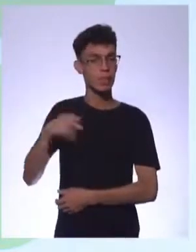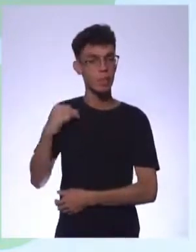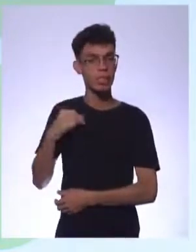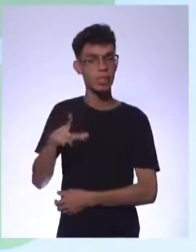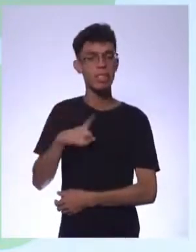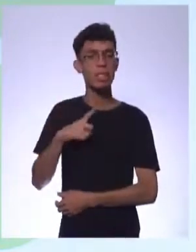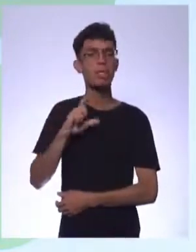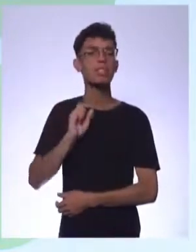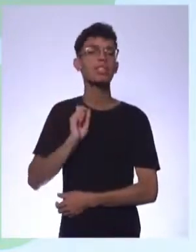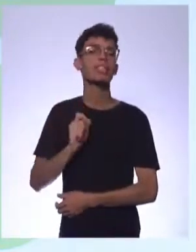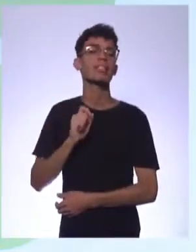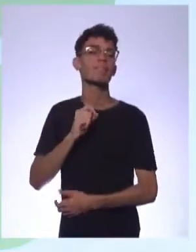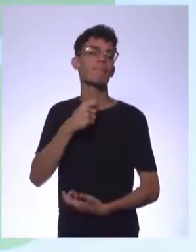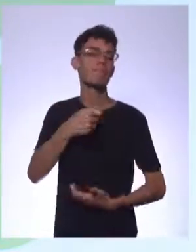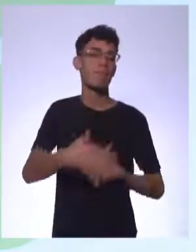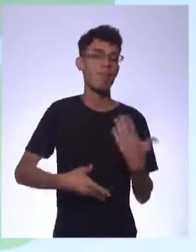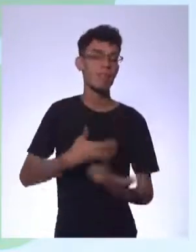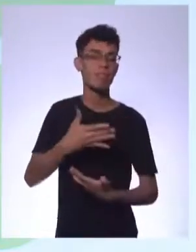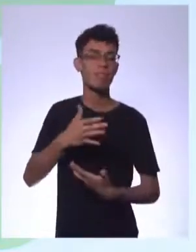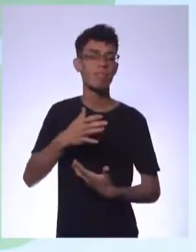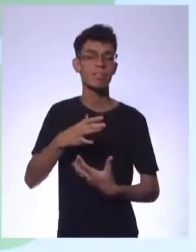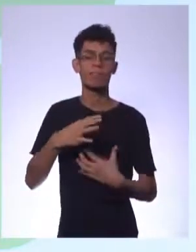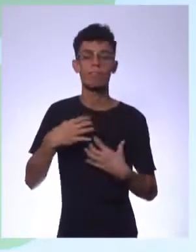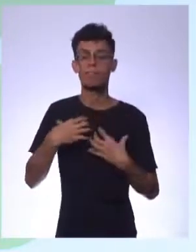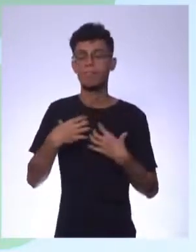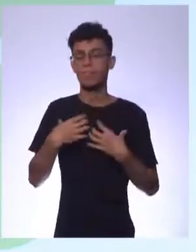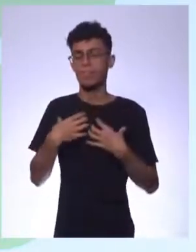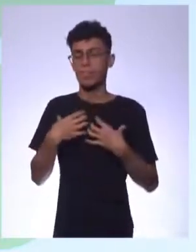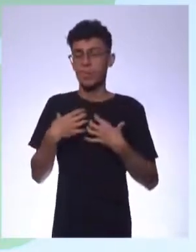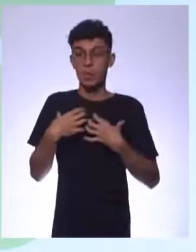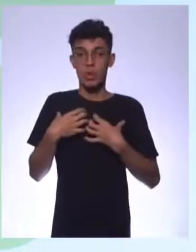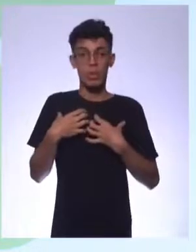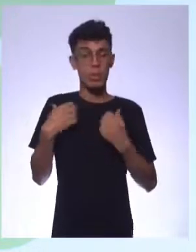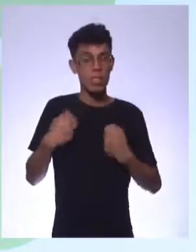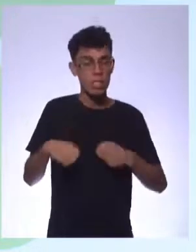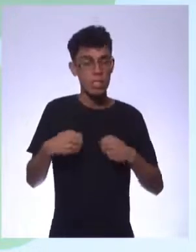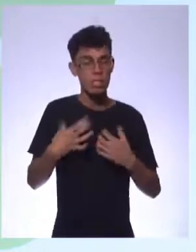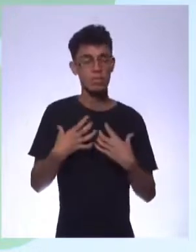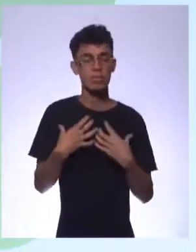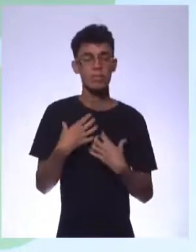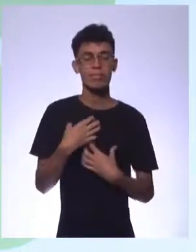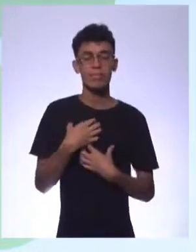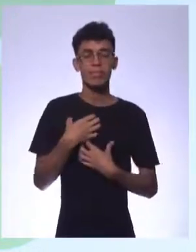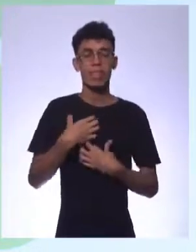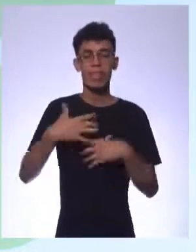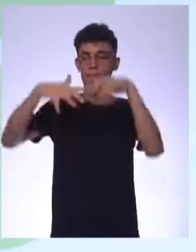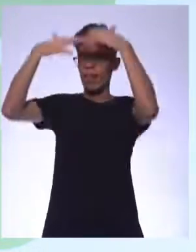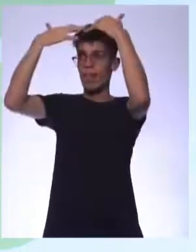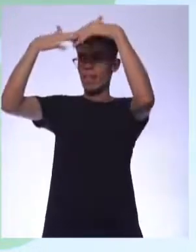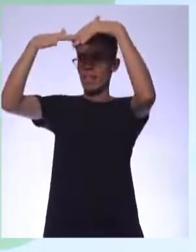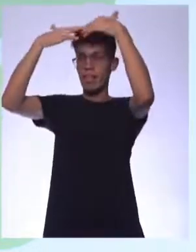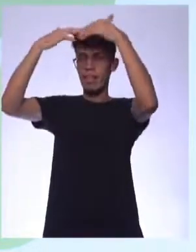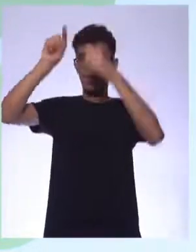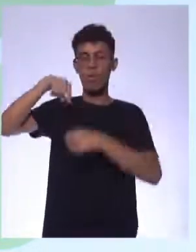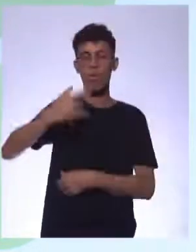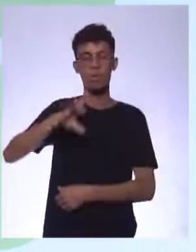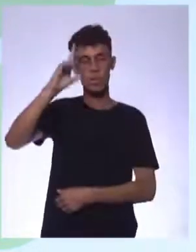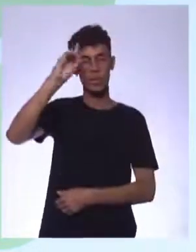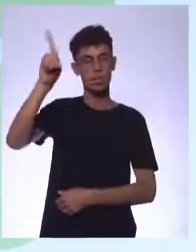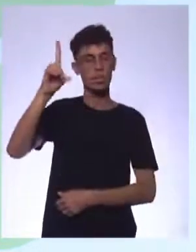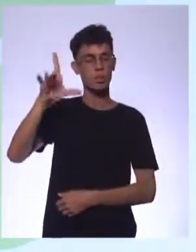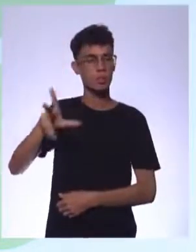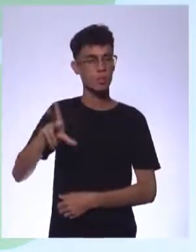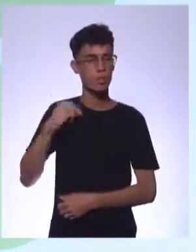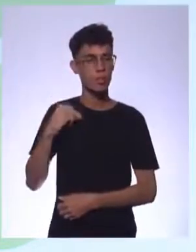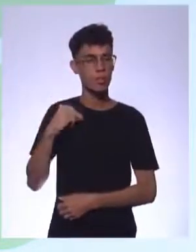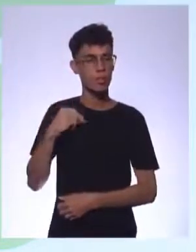aquela sensibilização também, a coisa do emotivo, tem que me pegar pelo emocional, e aí eu vou refletir, vou passar outro dia e falar, nossa,